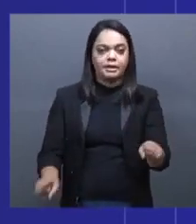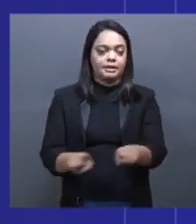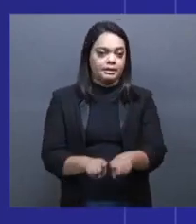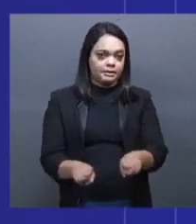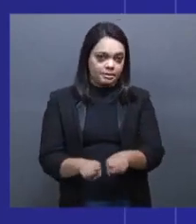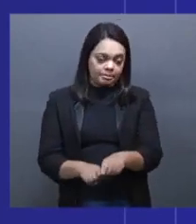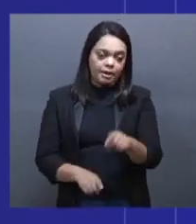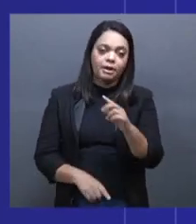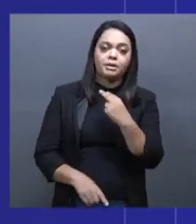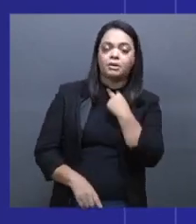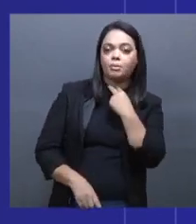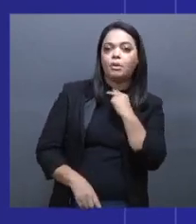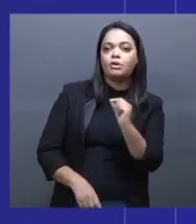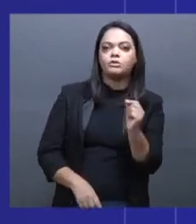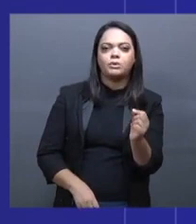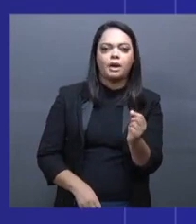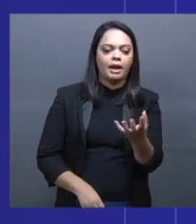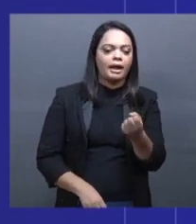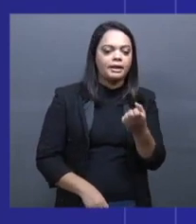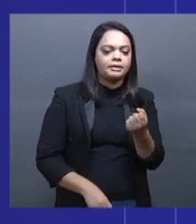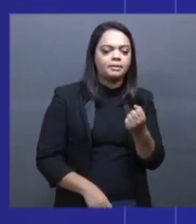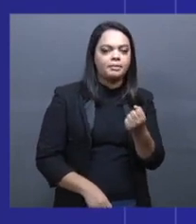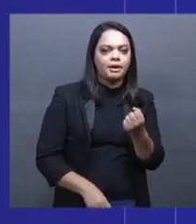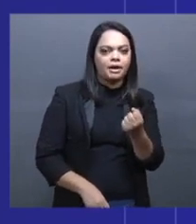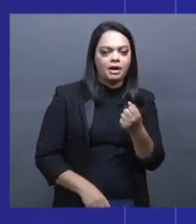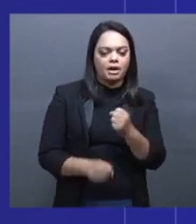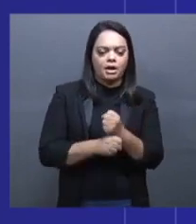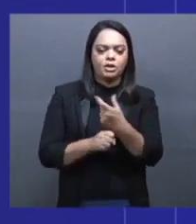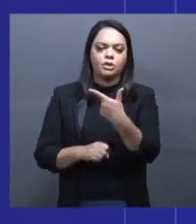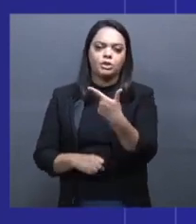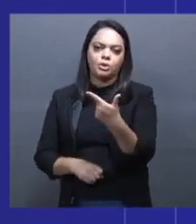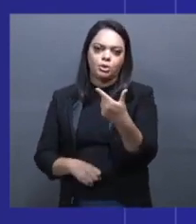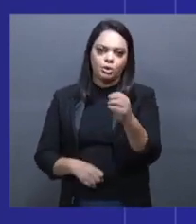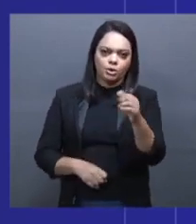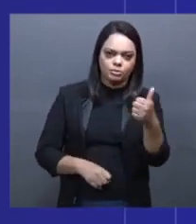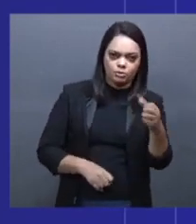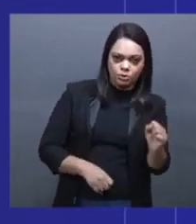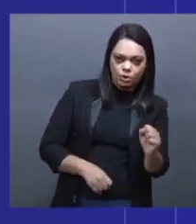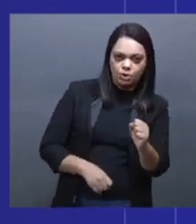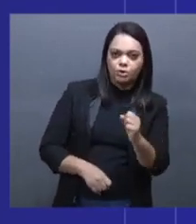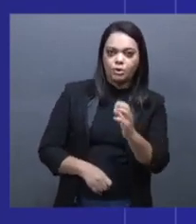ter recebido rendimentos tributáveis em 2018, acima de